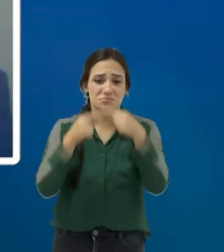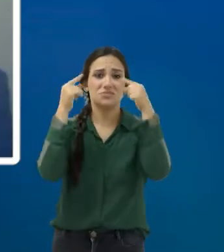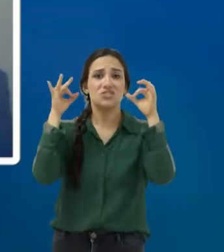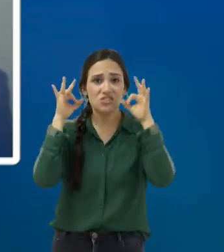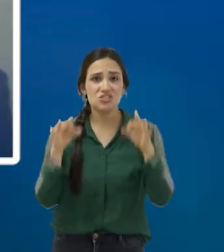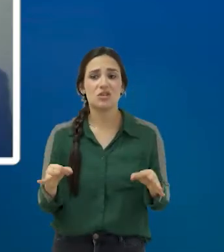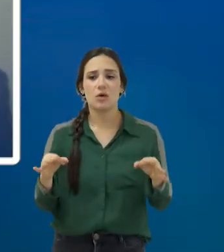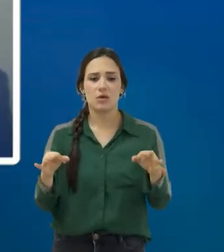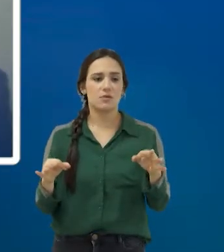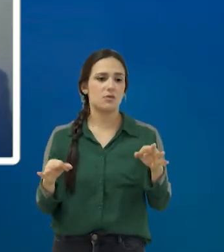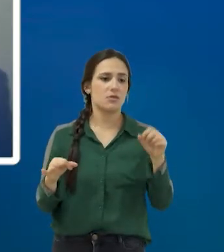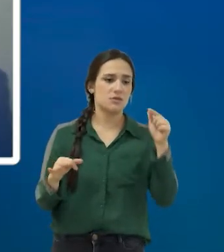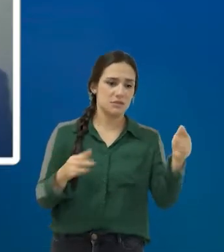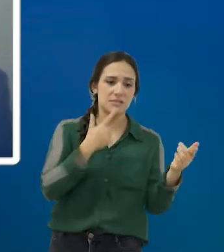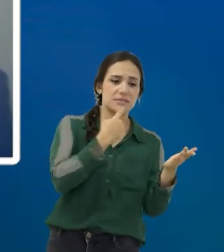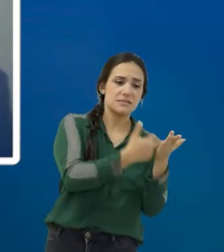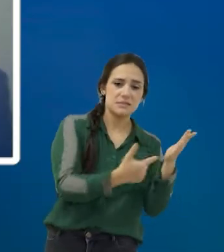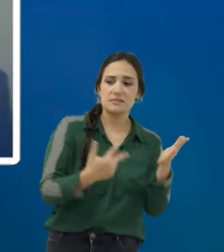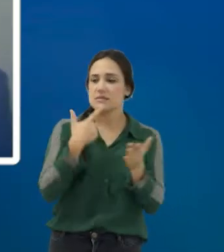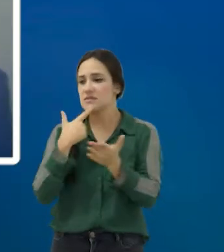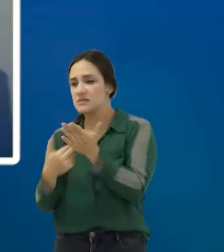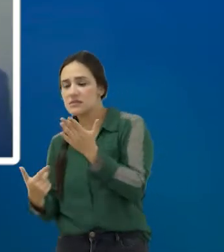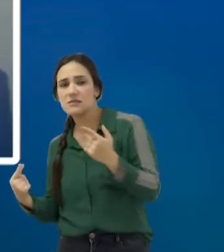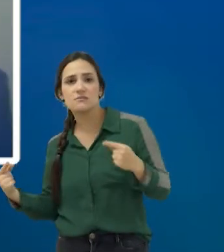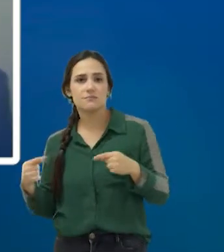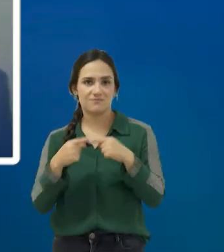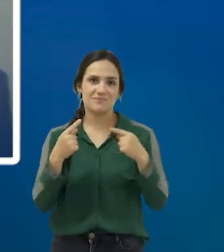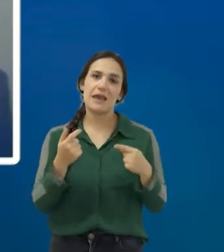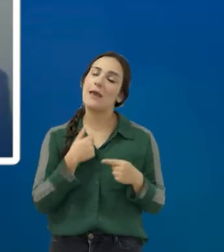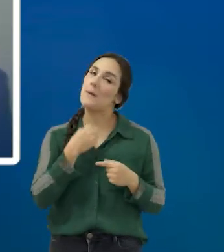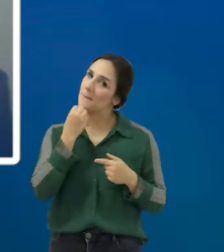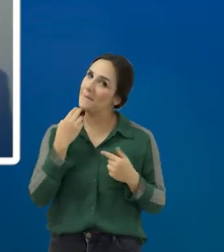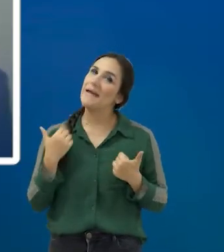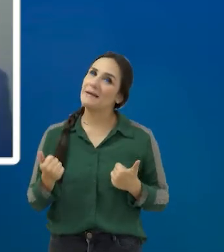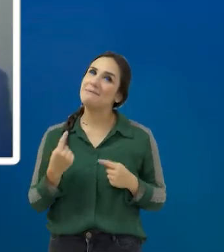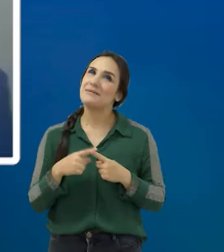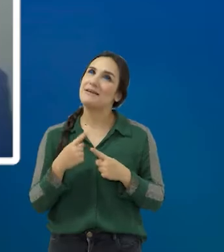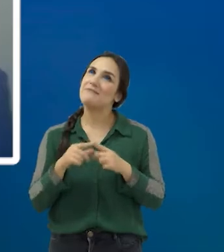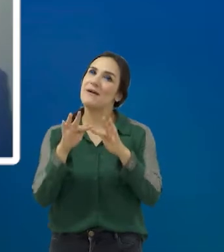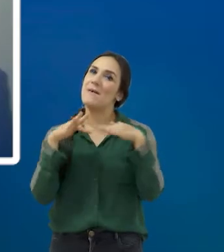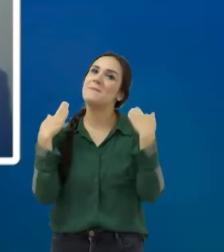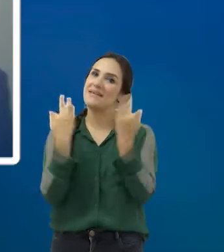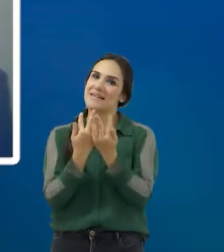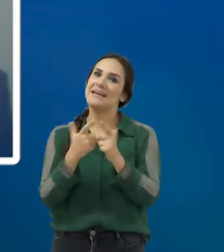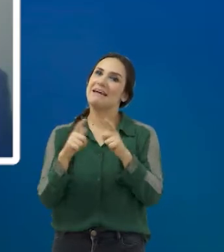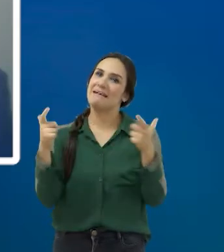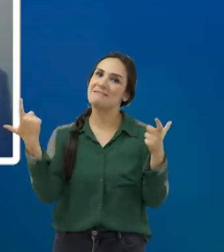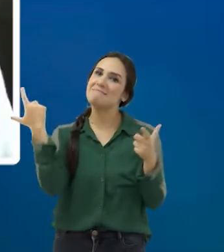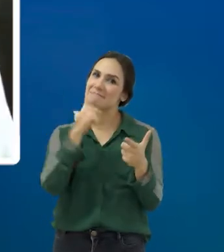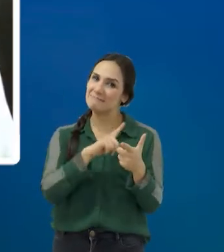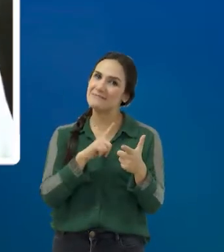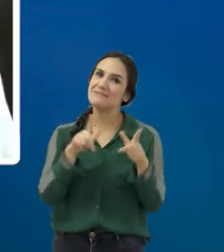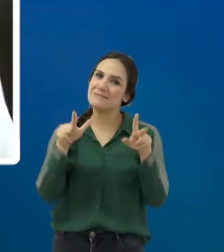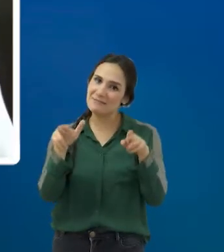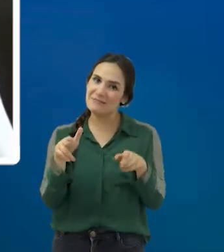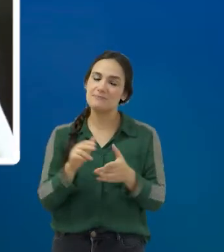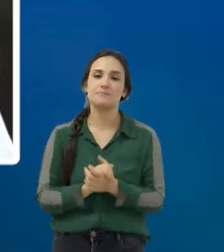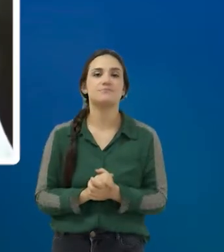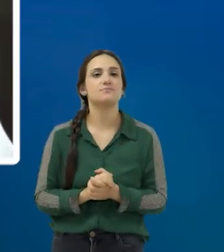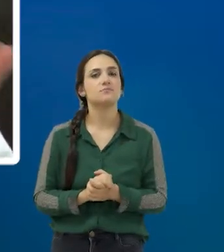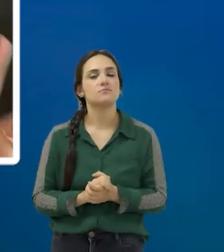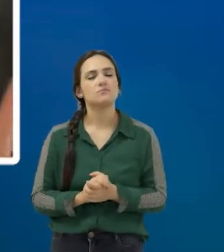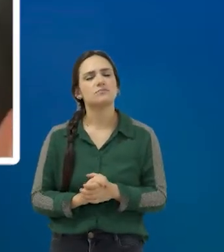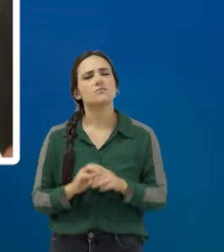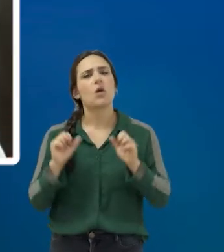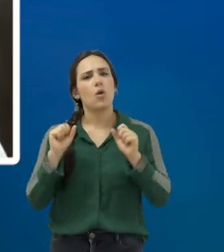eu posso dizer que eu fui um privilegiado, porque a família grande nesse aspecto foi positivo para mim. Você, então,